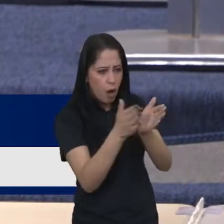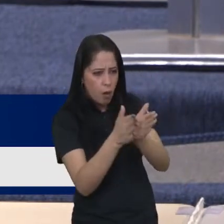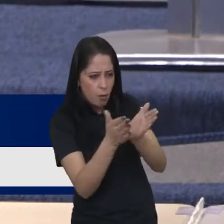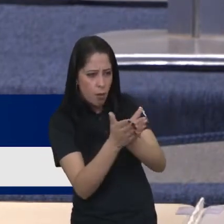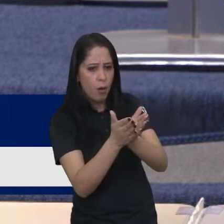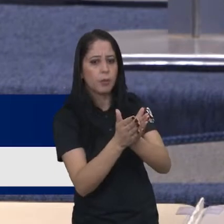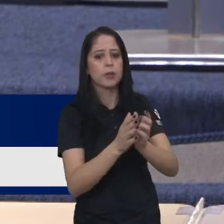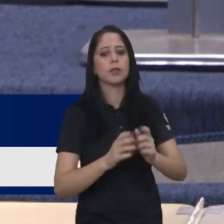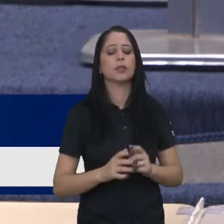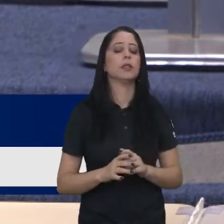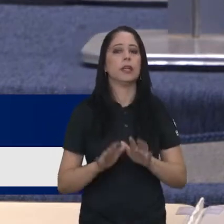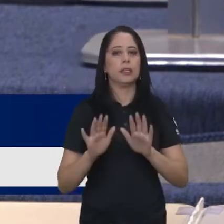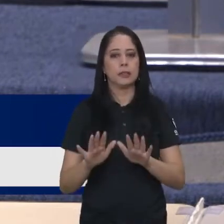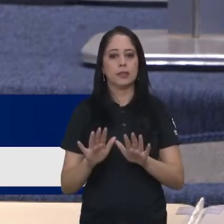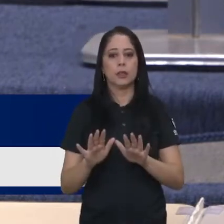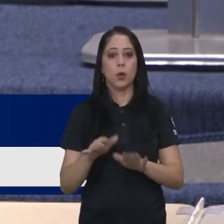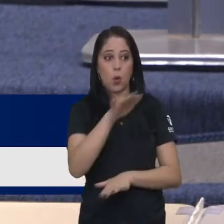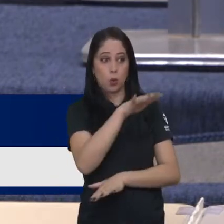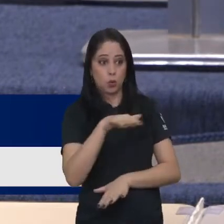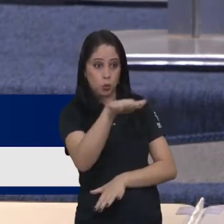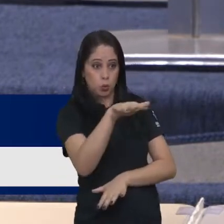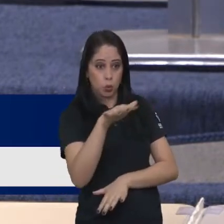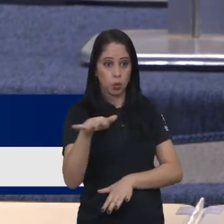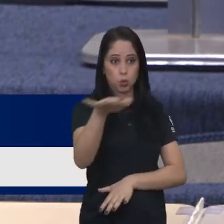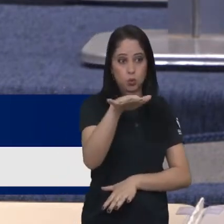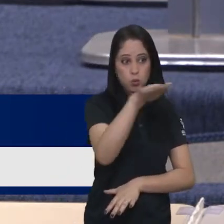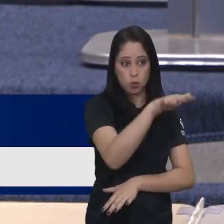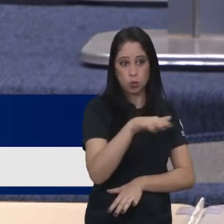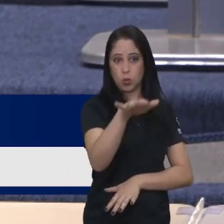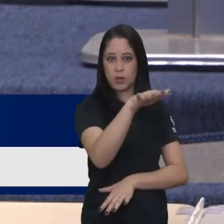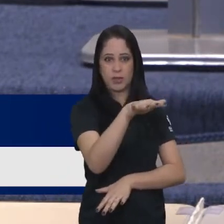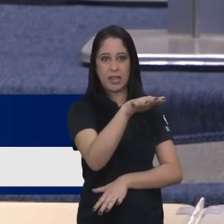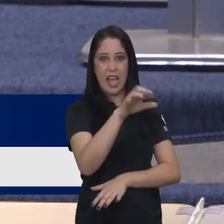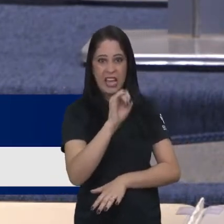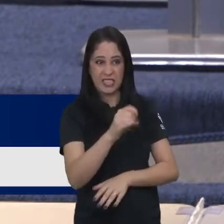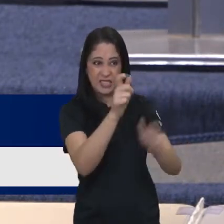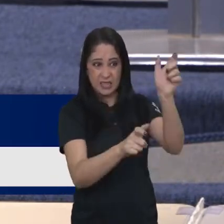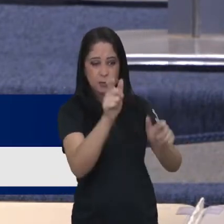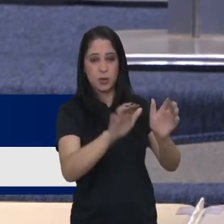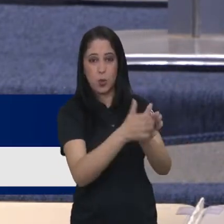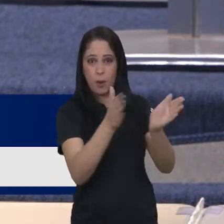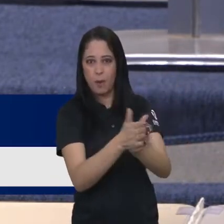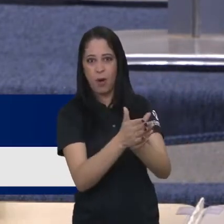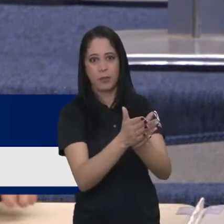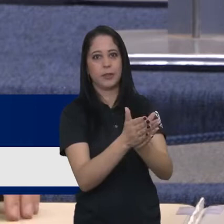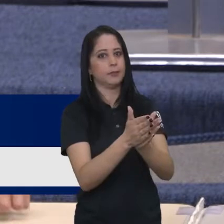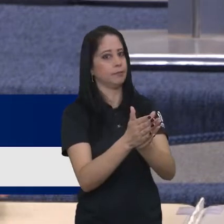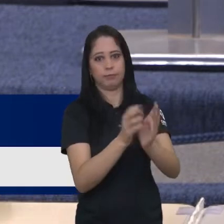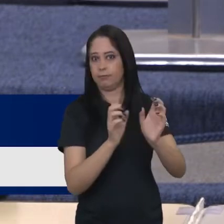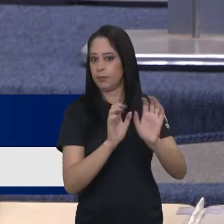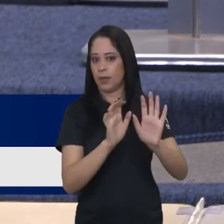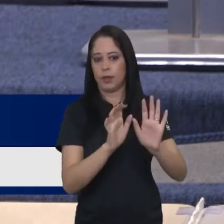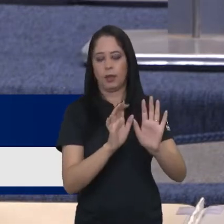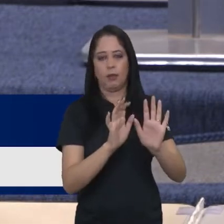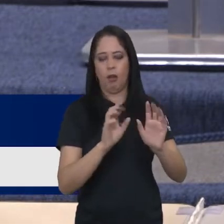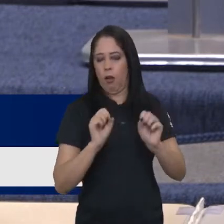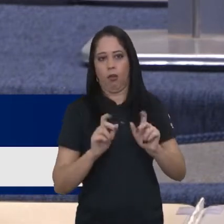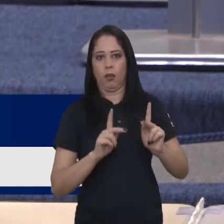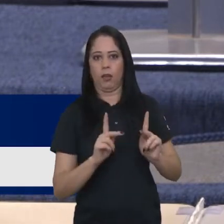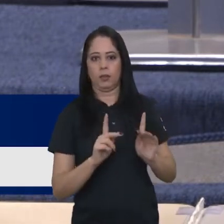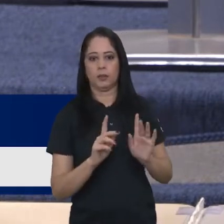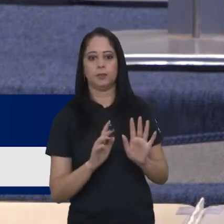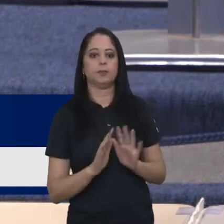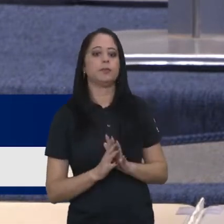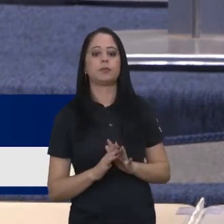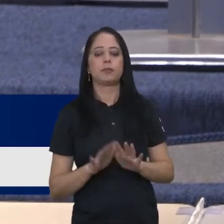Especiais de Interesse Social. Então, nas Zonas Especiais de Interesse Social, não tem discussão. O problema é que não são classificadas